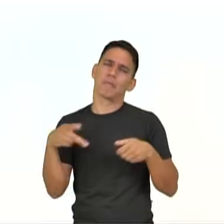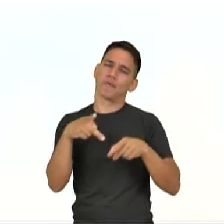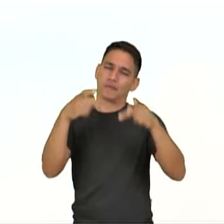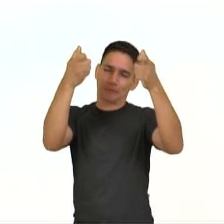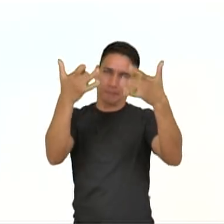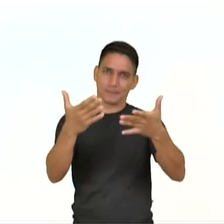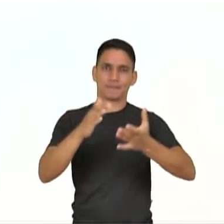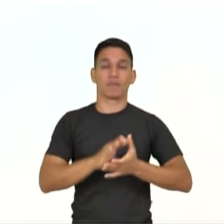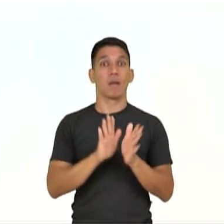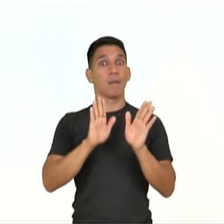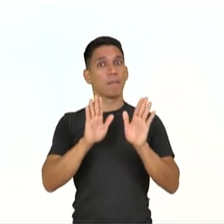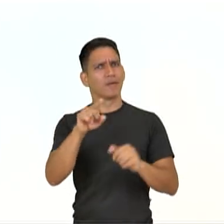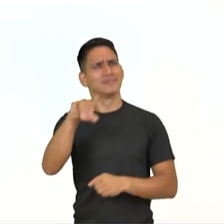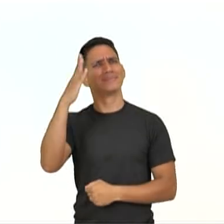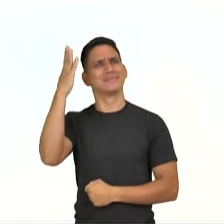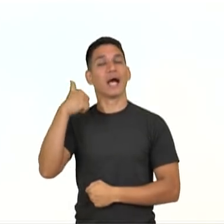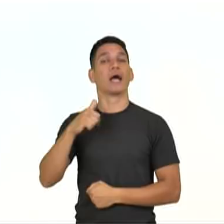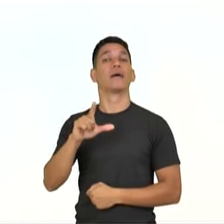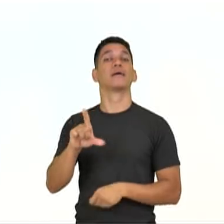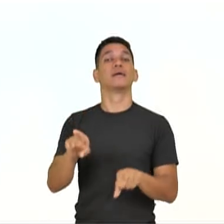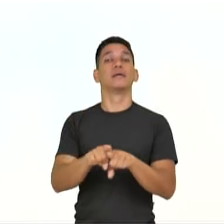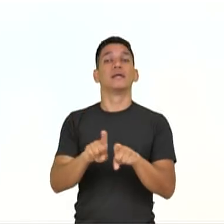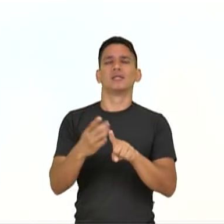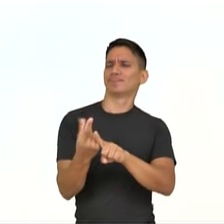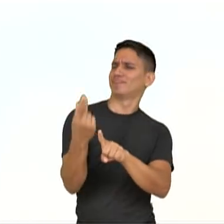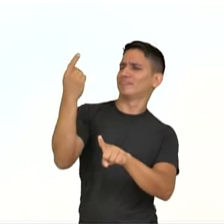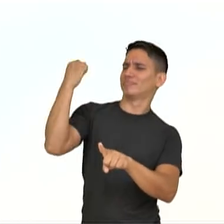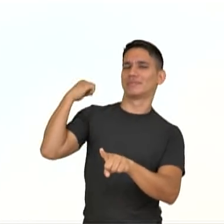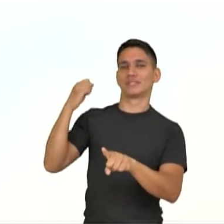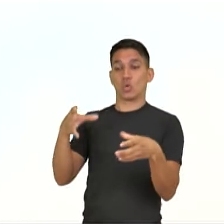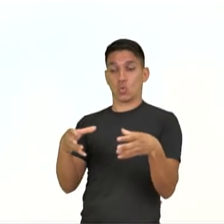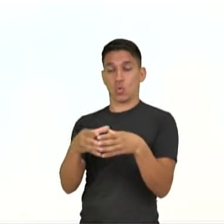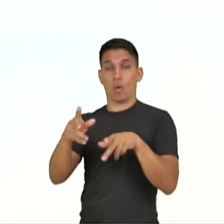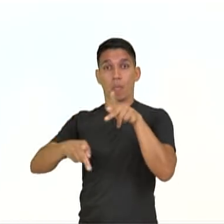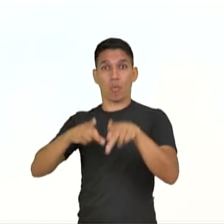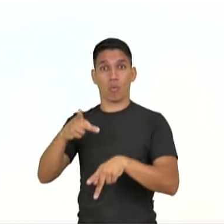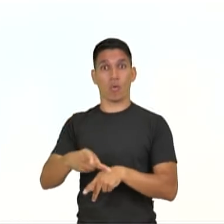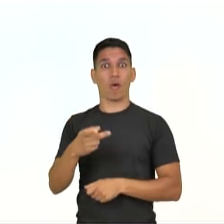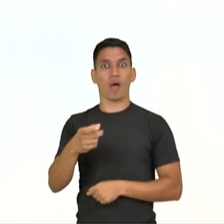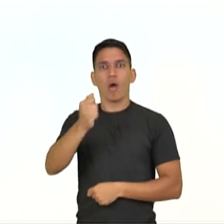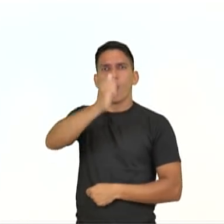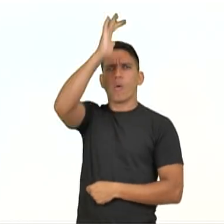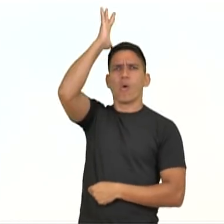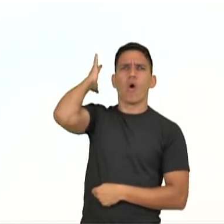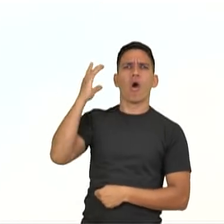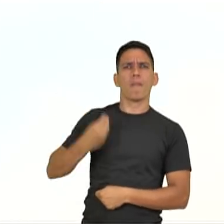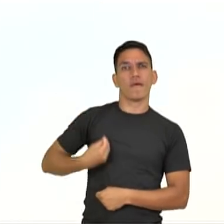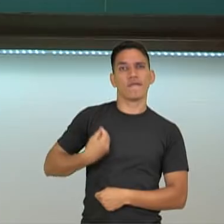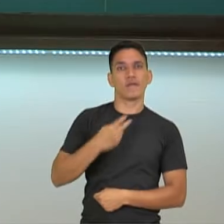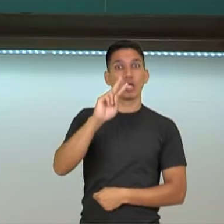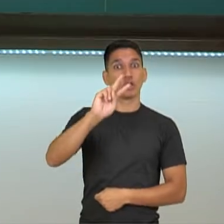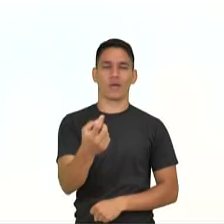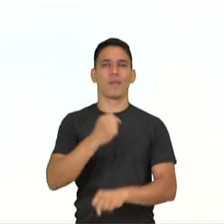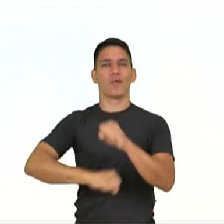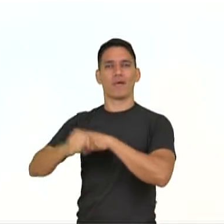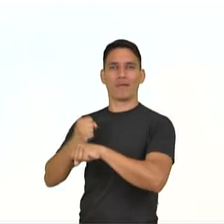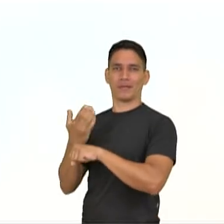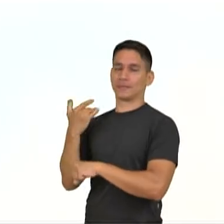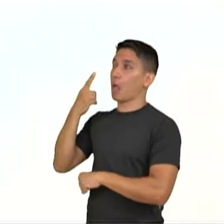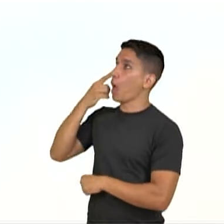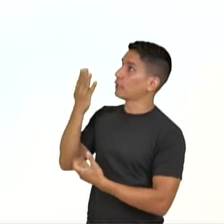você sabia que a civilização romana viveu aproximadamente 2000 anos atrás? Não que Roma não exista hoje,